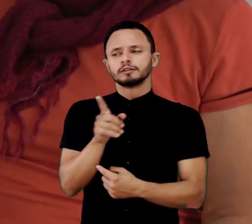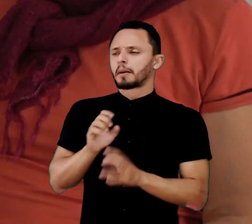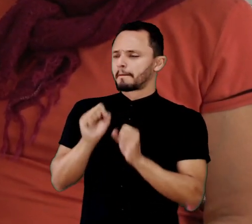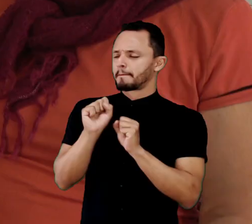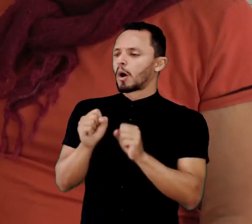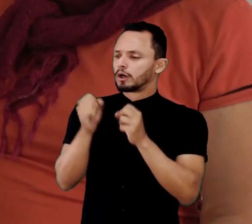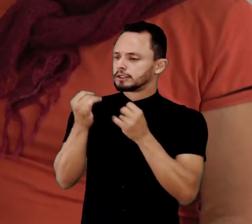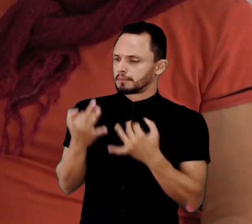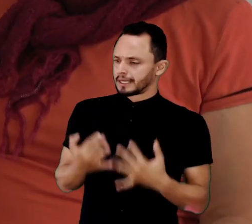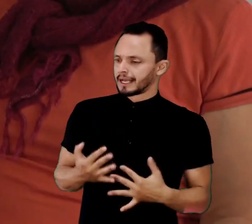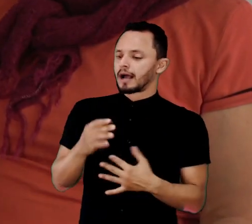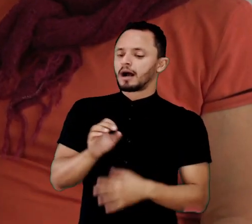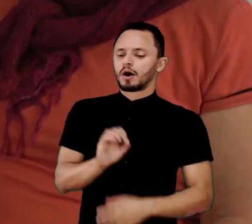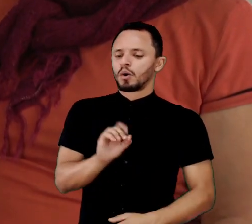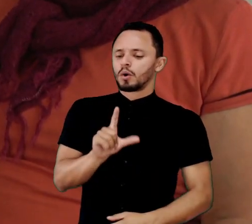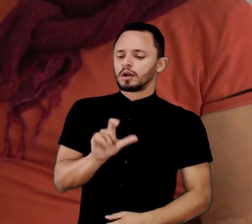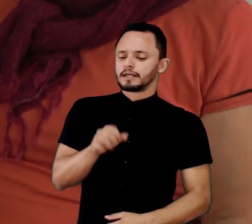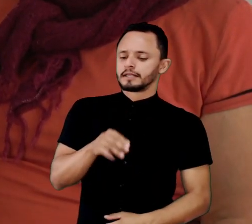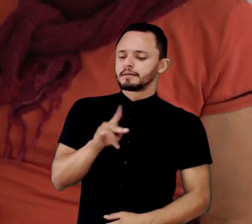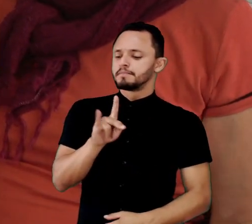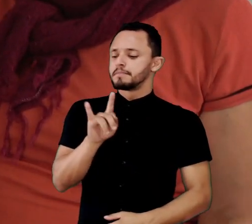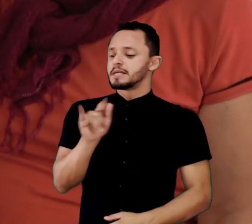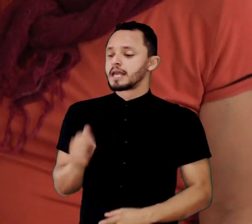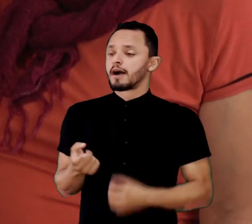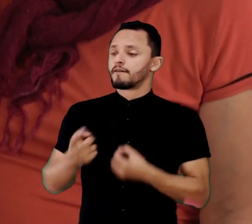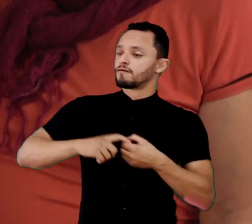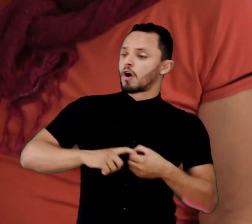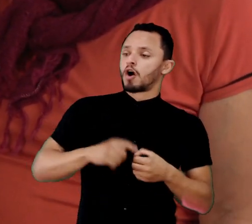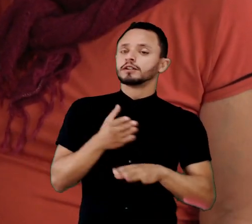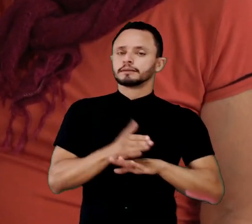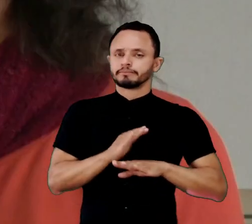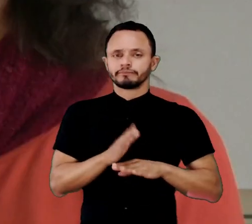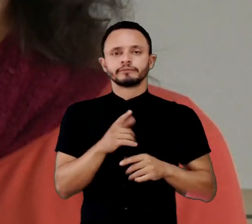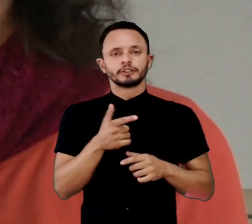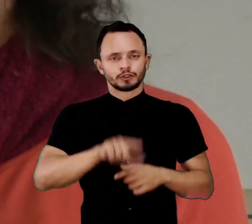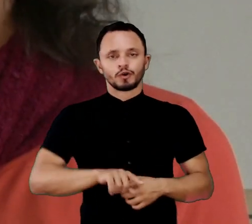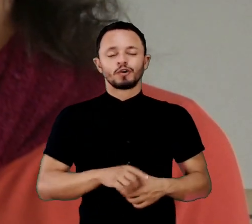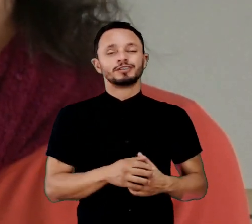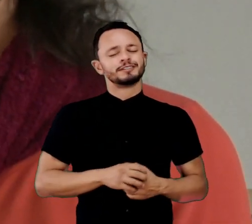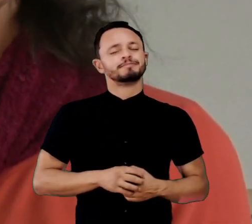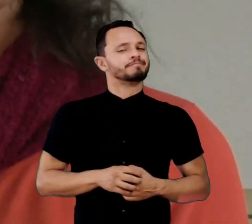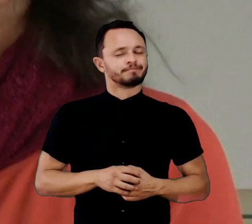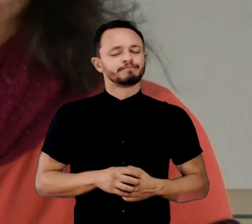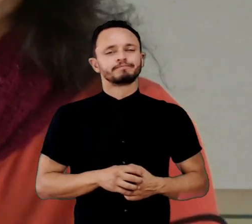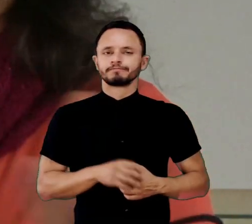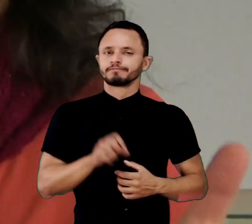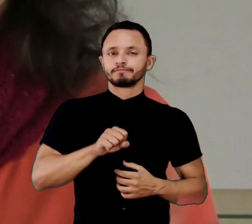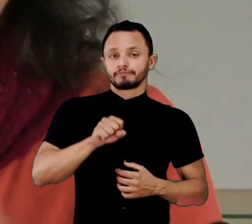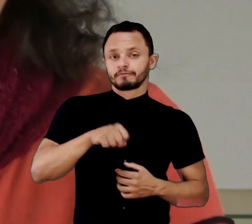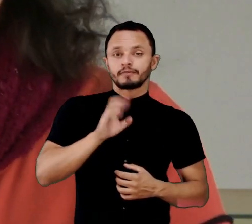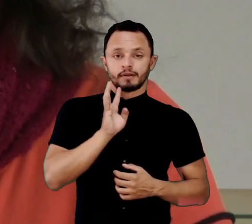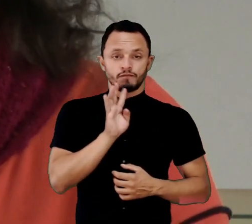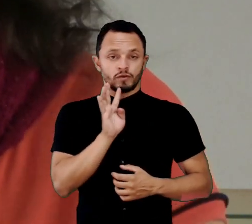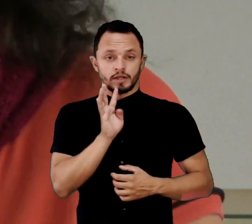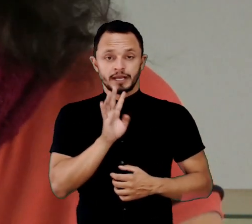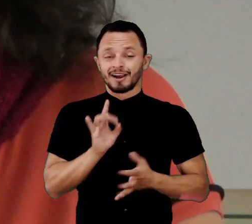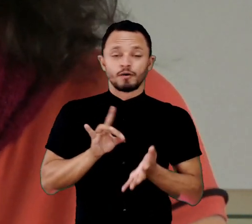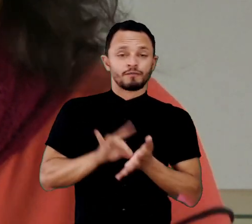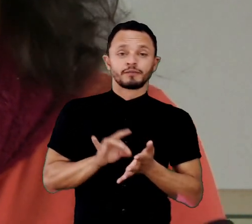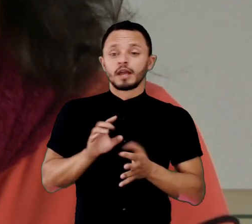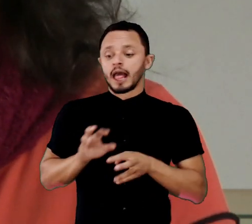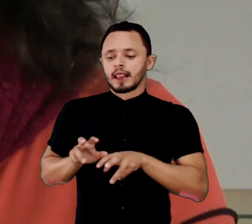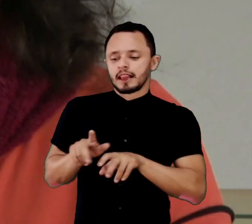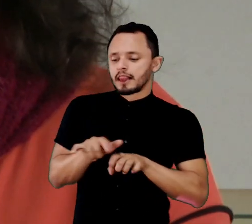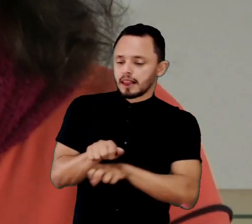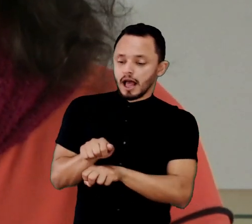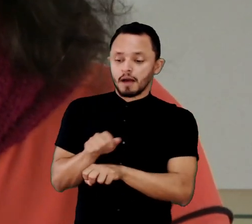falar mais do Olímpia, da retomada, do ano que vem. Foi legal mesmo que, infelizmente, a gente não conseguiu retomar o